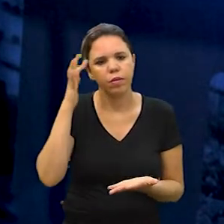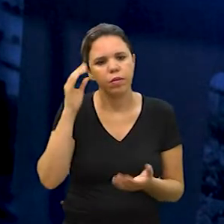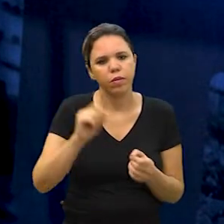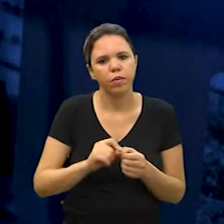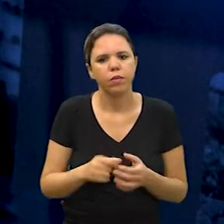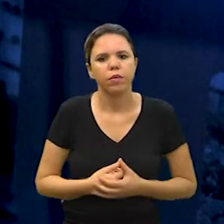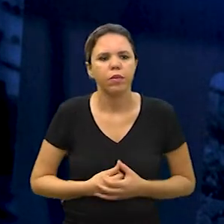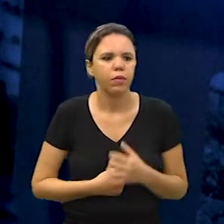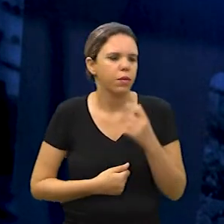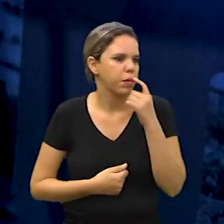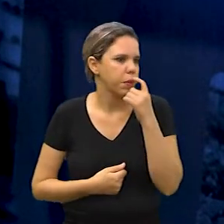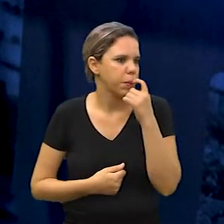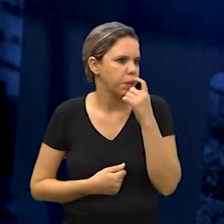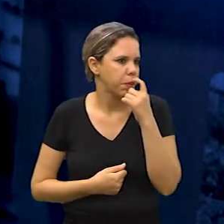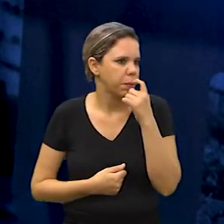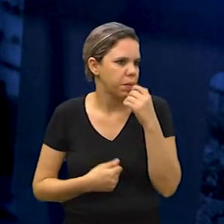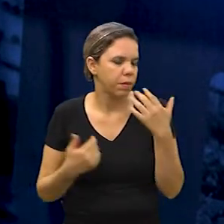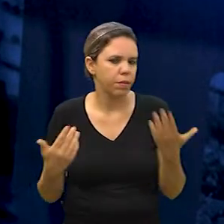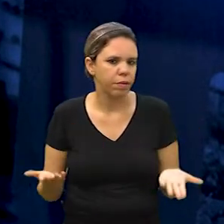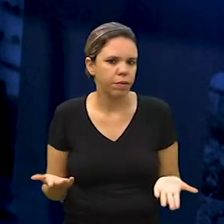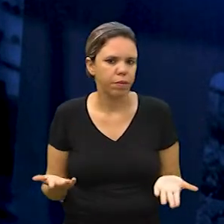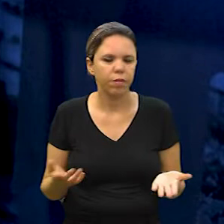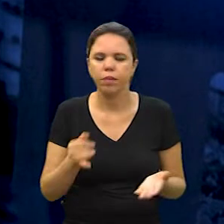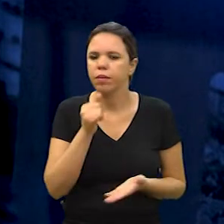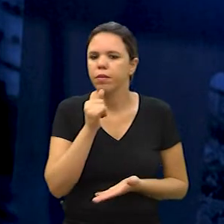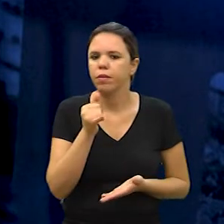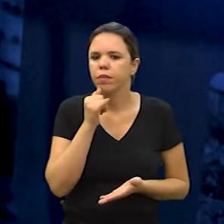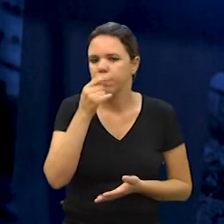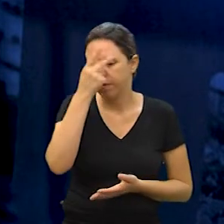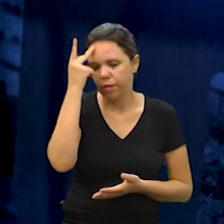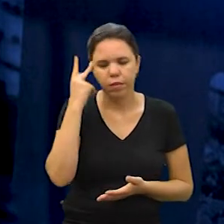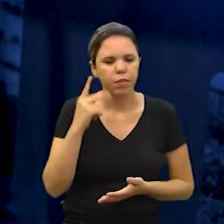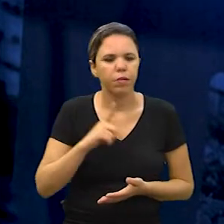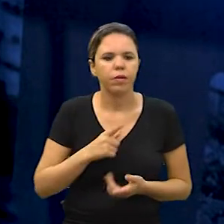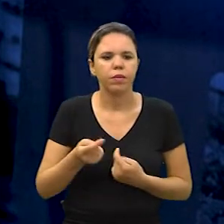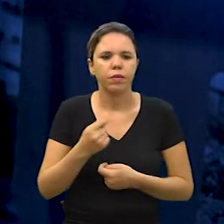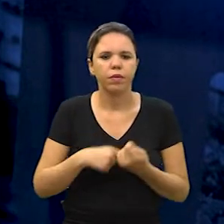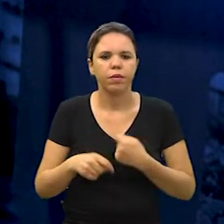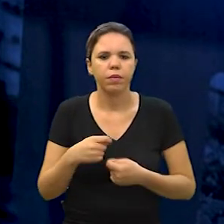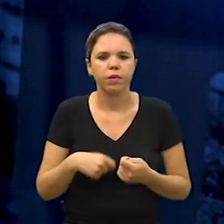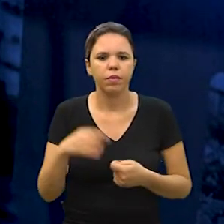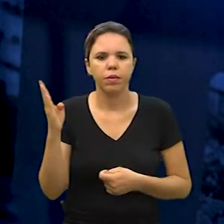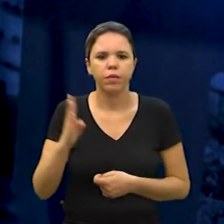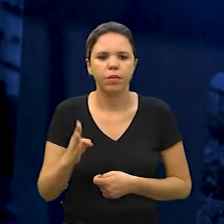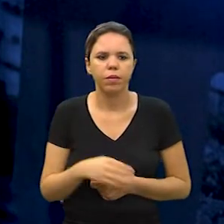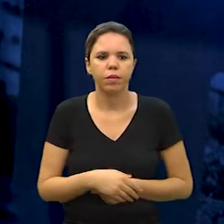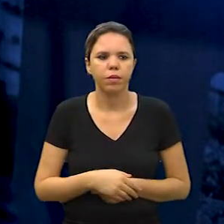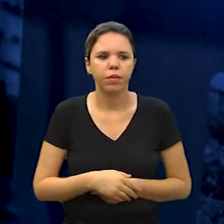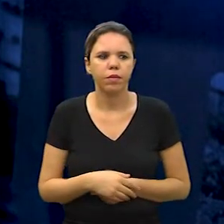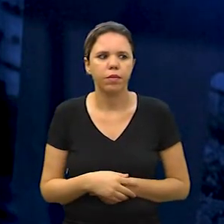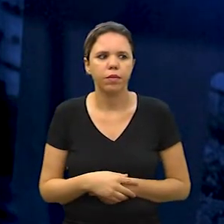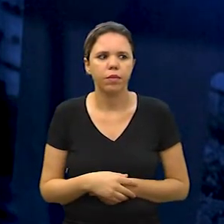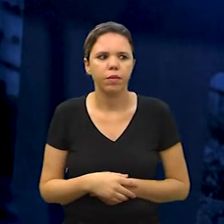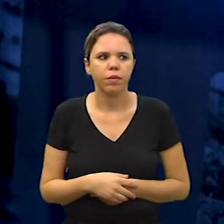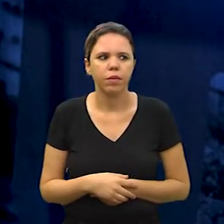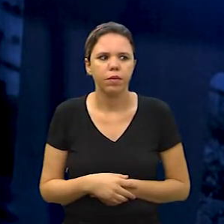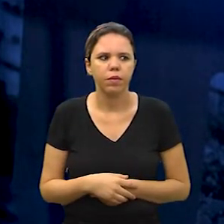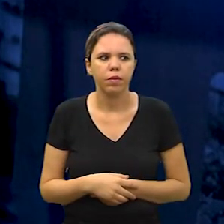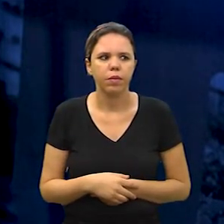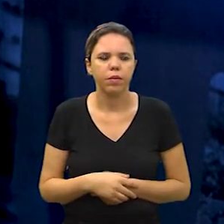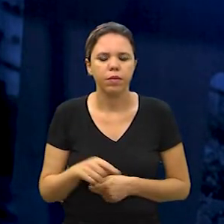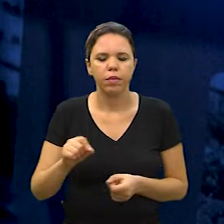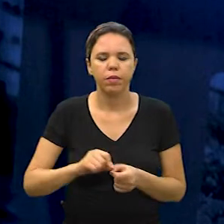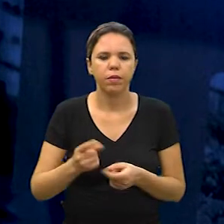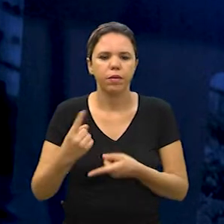fazer. Então, mas, por exemplo, a pessoa tem um negócio no Brasil e aí aqui